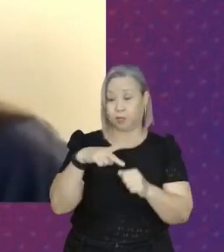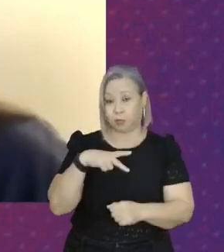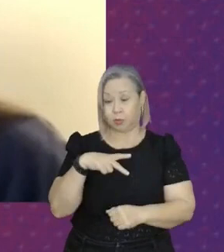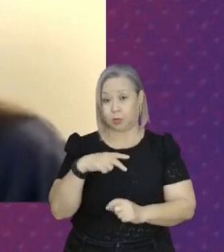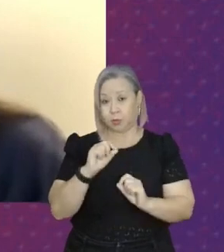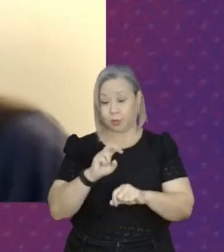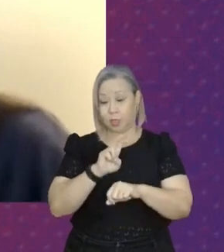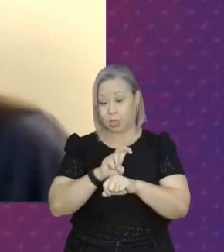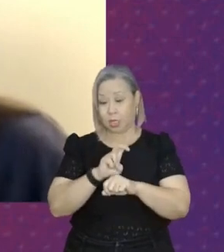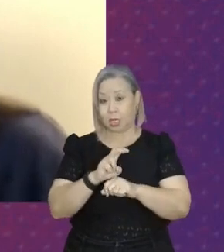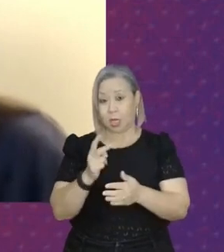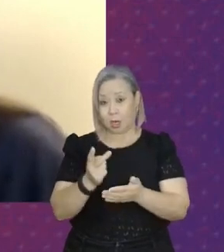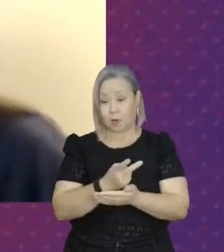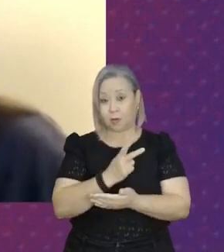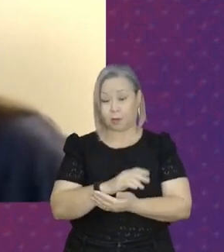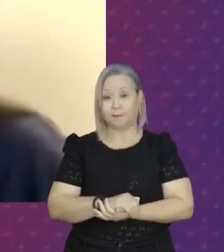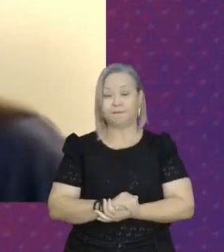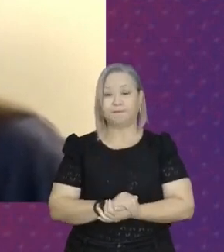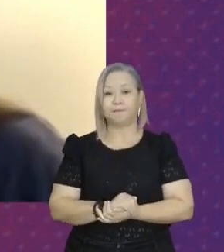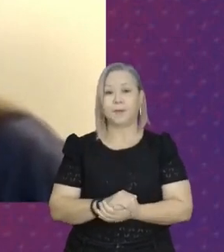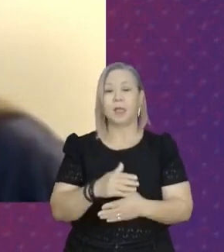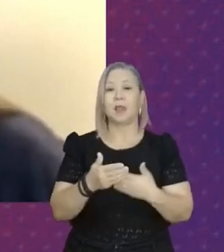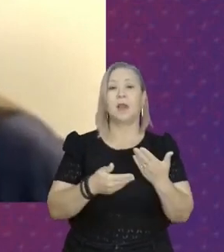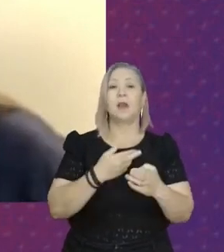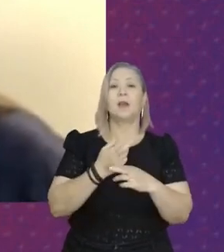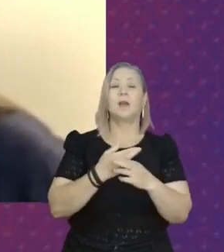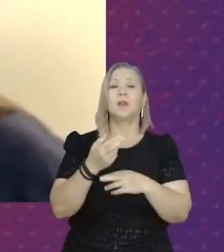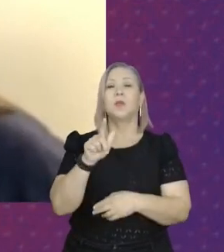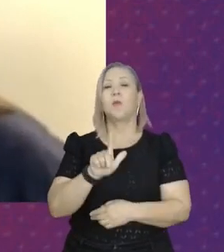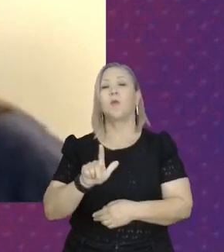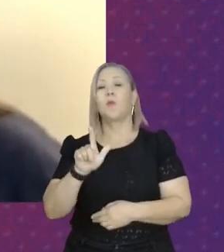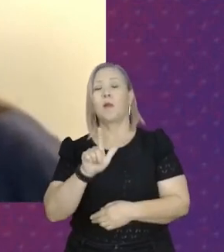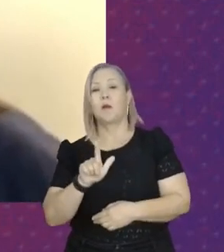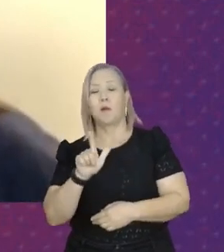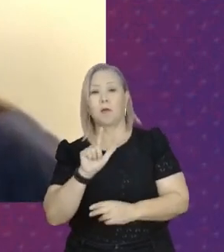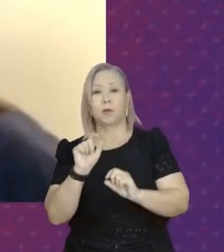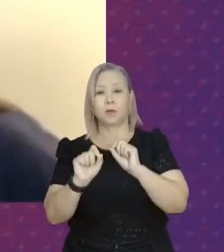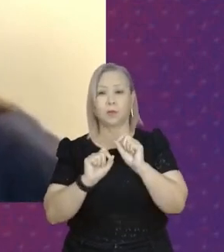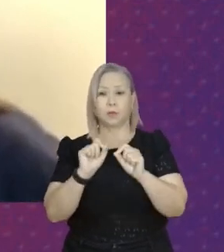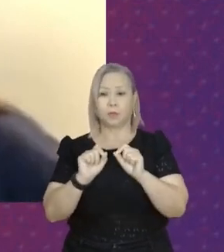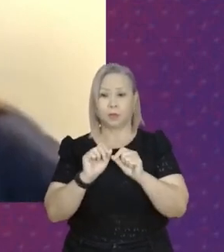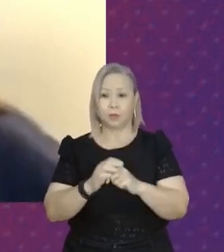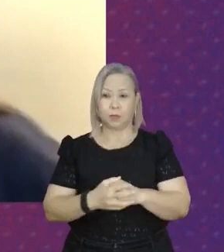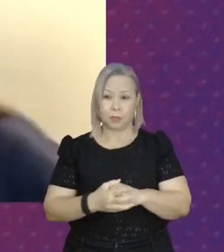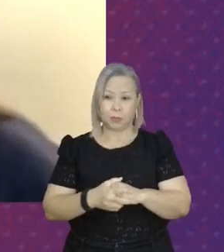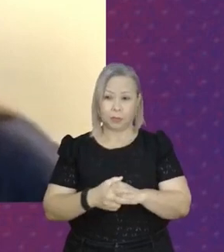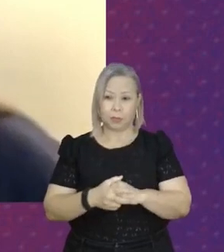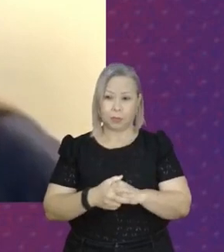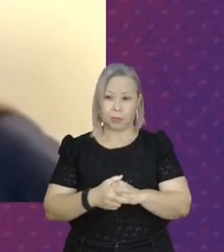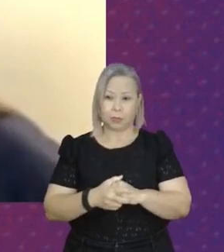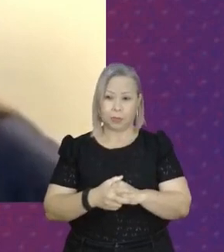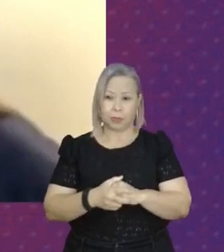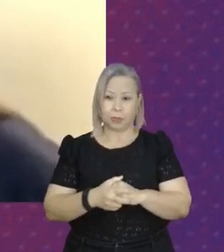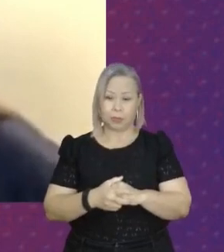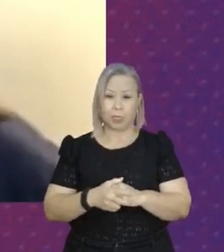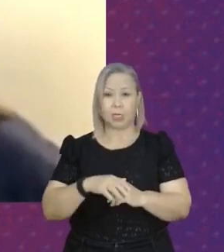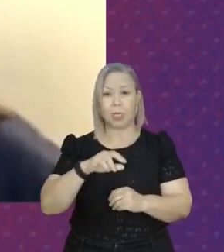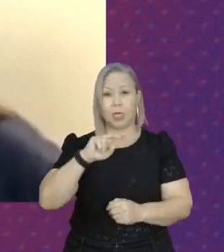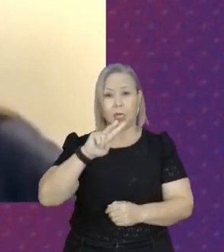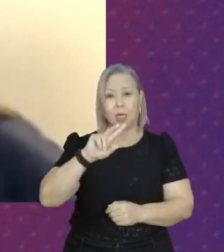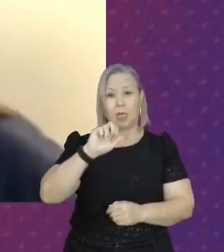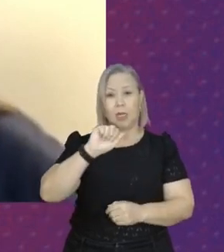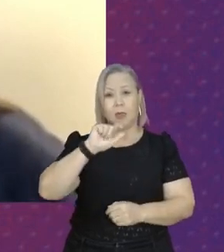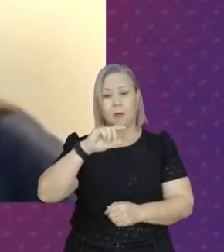é importante. A outra tem a ver com uma lógica de voucherização, né? Essa onda de voucher